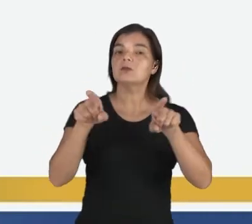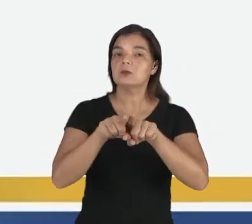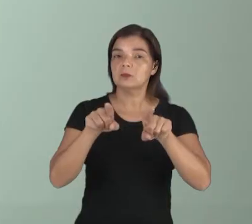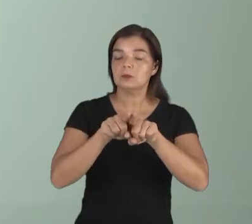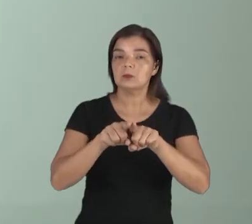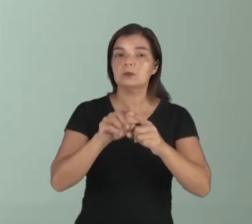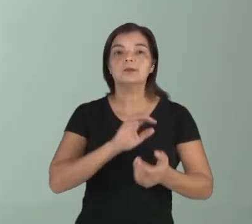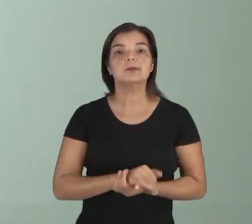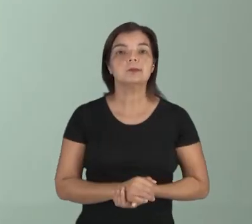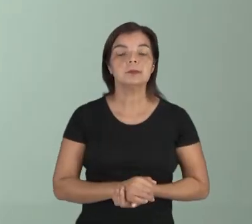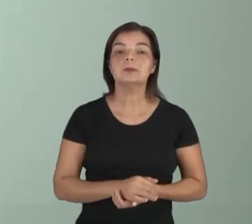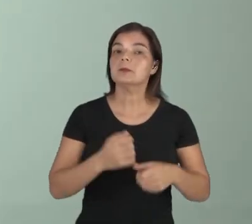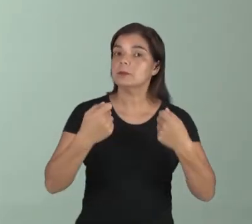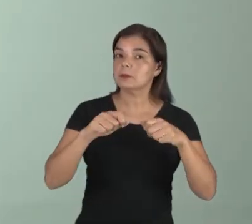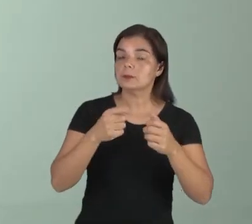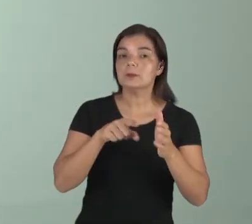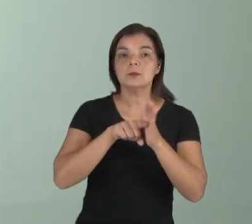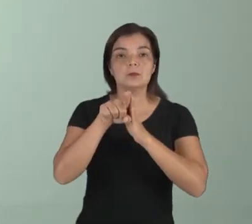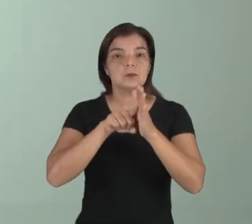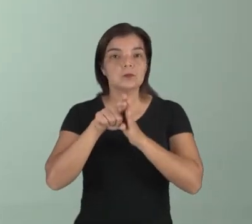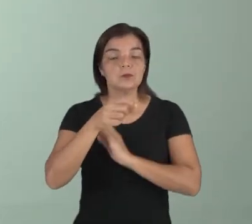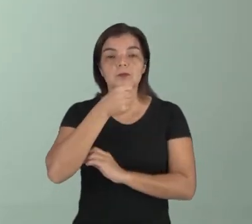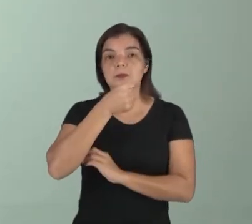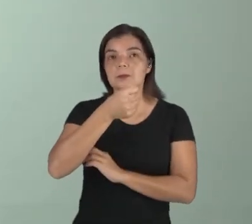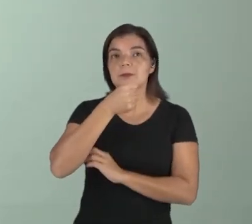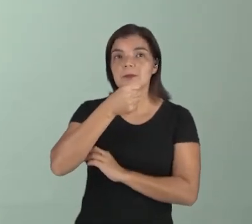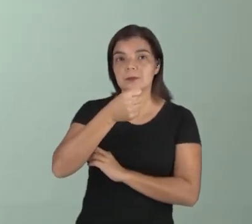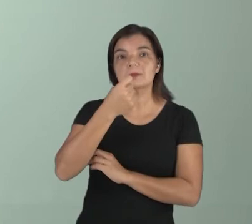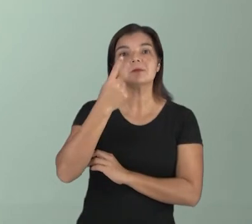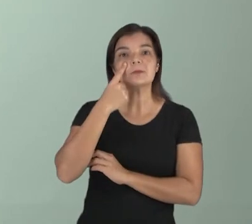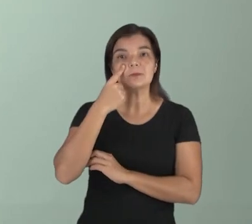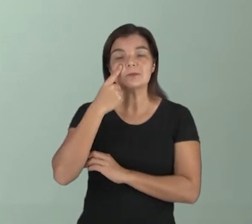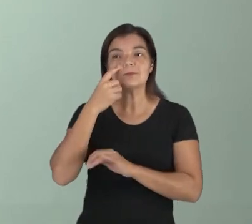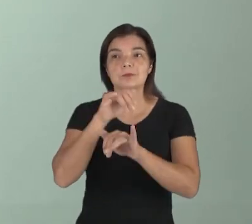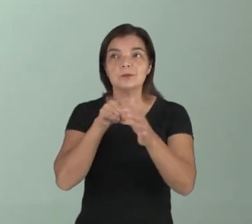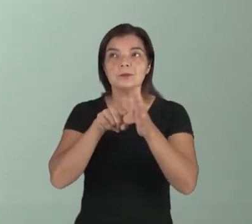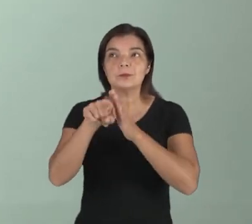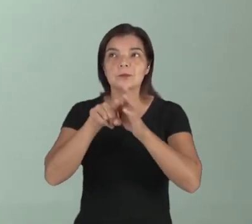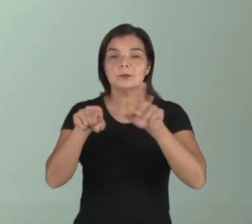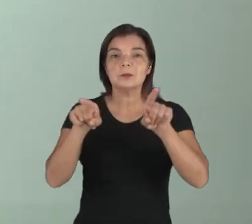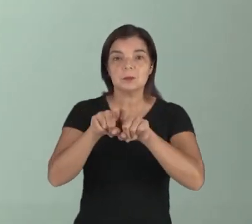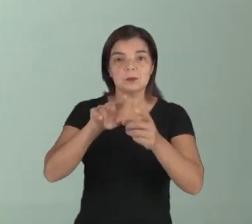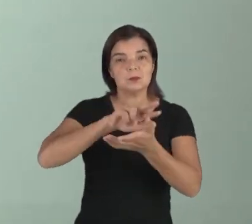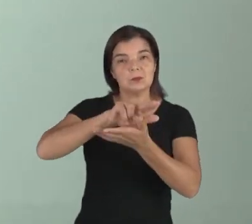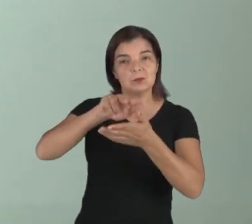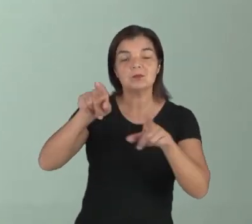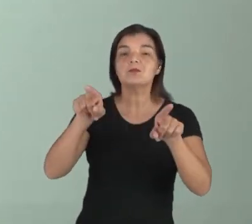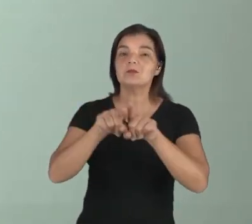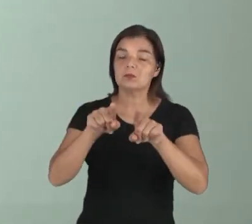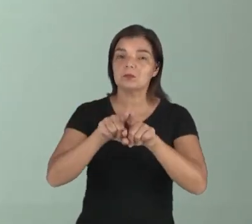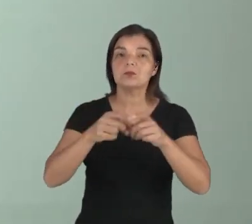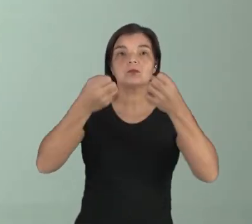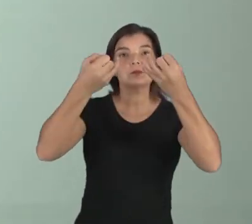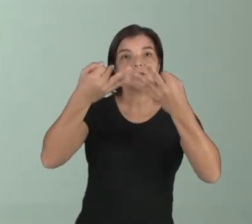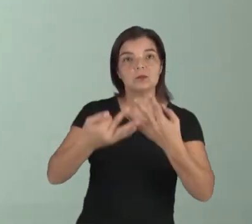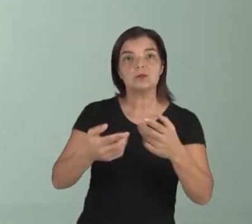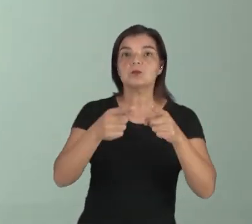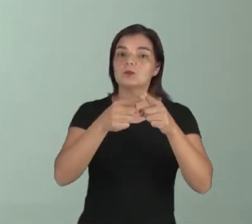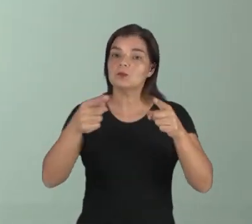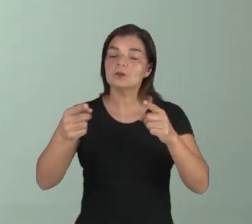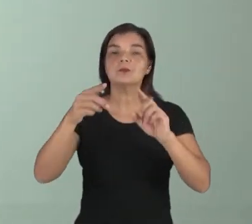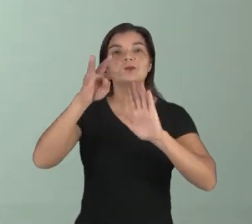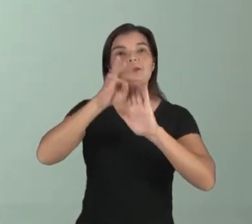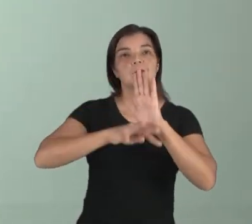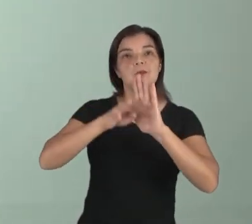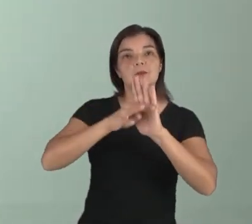para trabalhar esse tema foi necessário que ela buscasse vários fatos e esses fatos foram relatados durante o